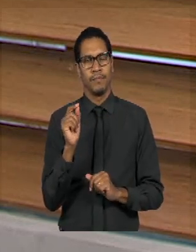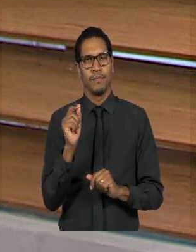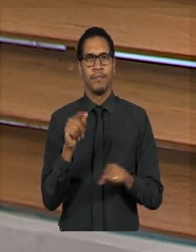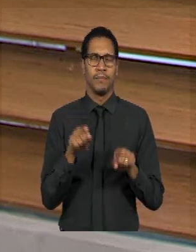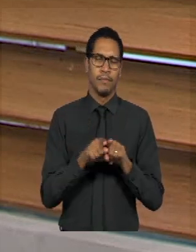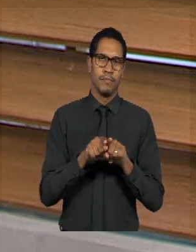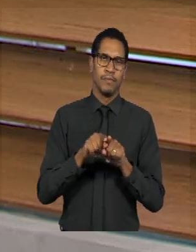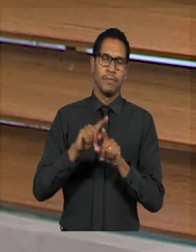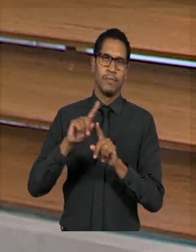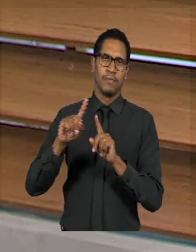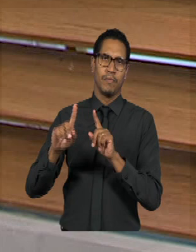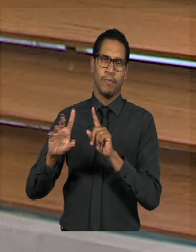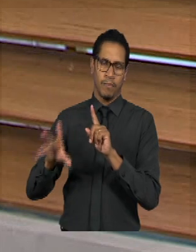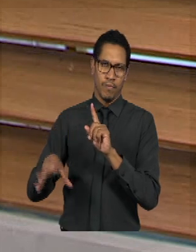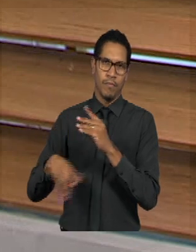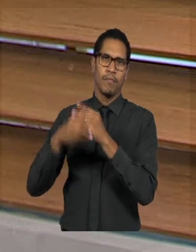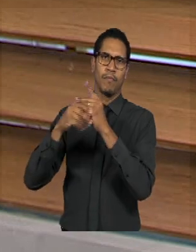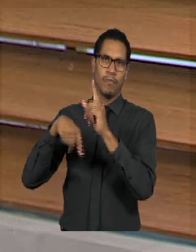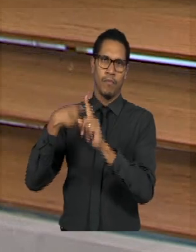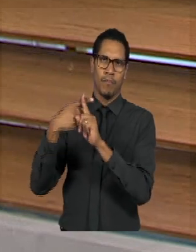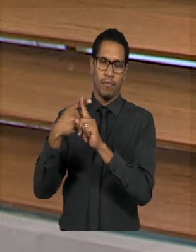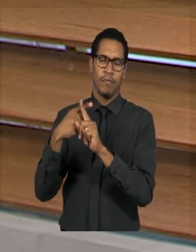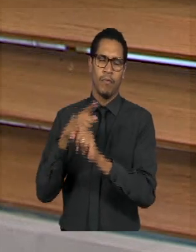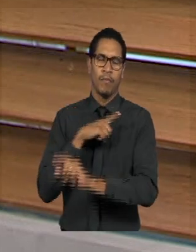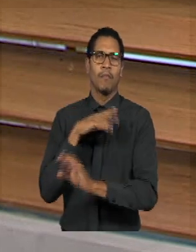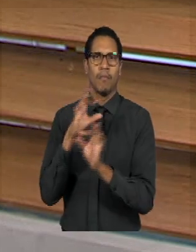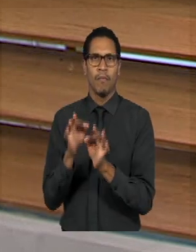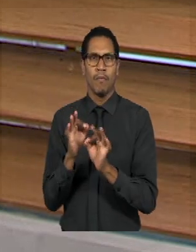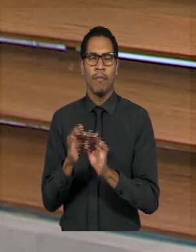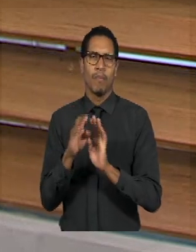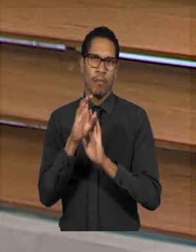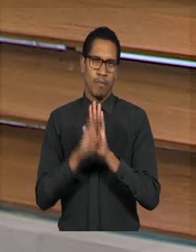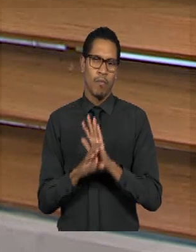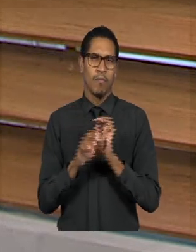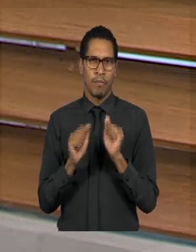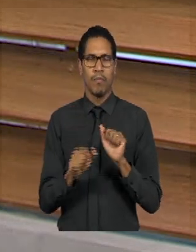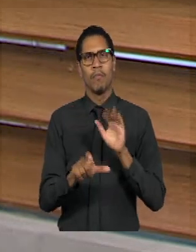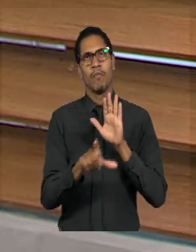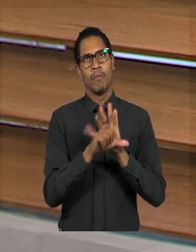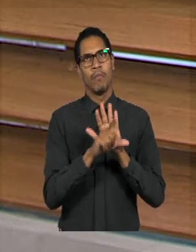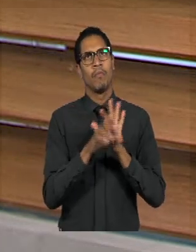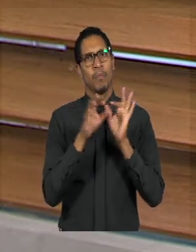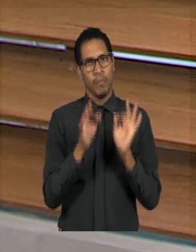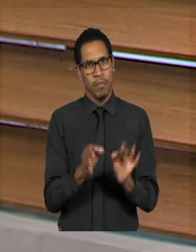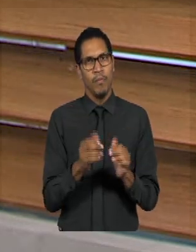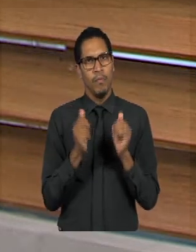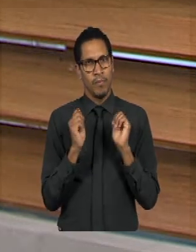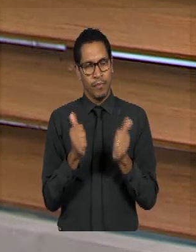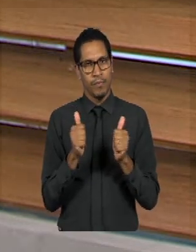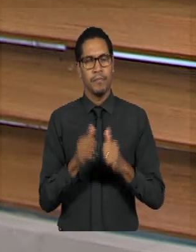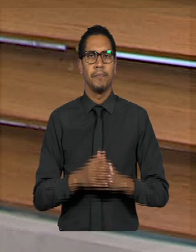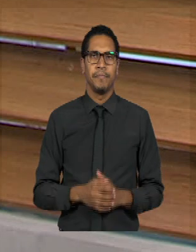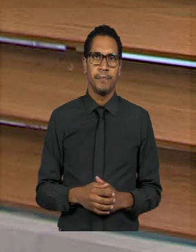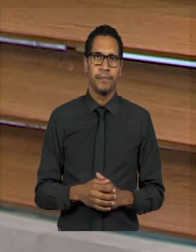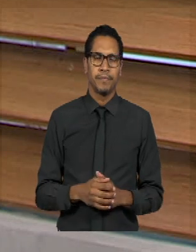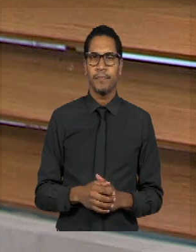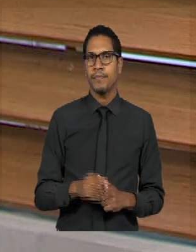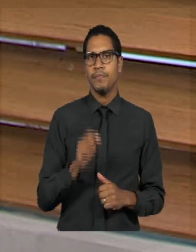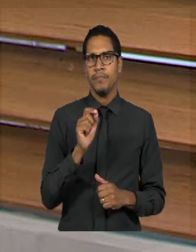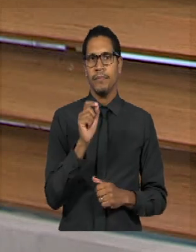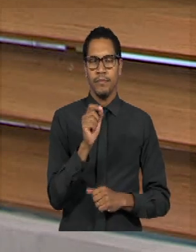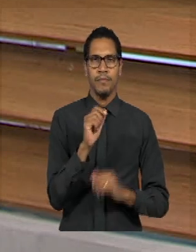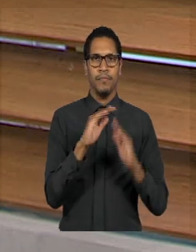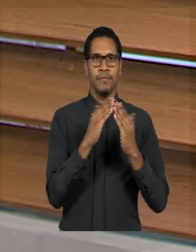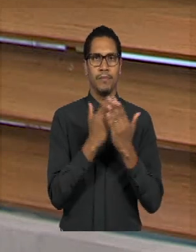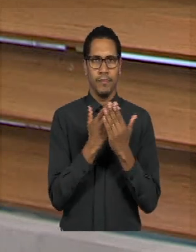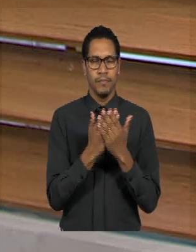extracurricular. São horas extras, Uhum. tá? Foi determinado por lei, tá? Então, lei infraconstitucional, onde as